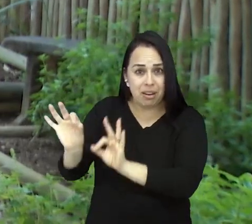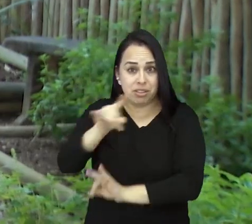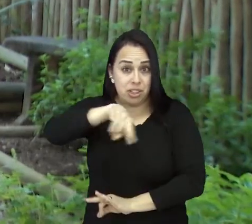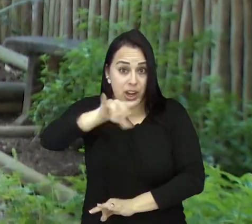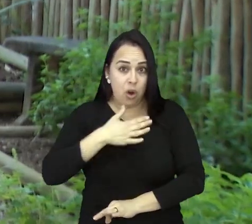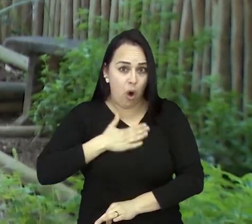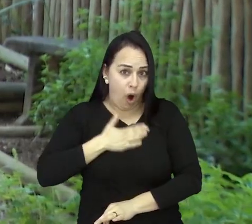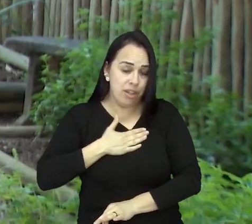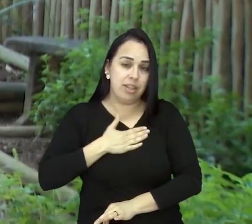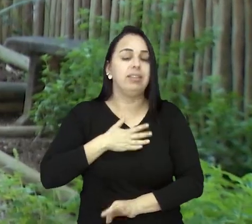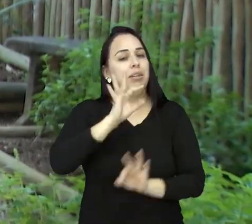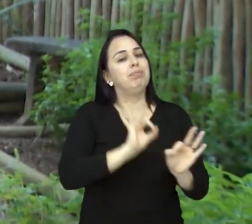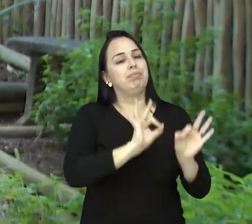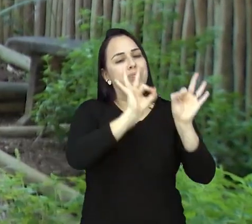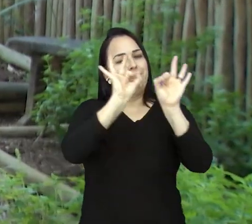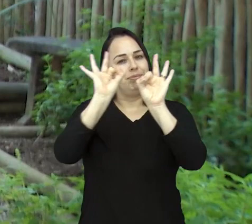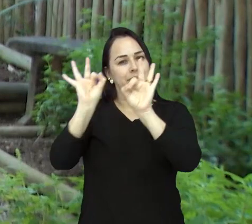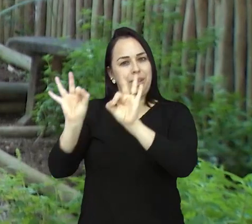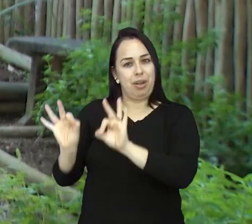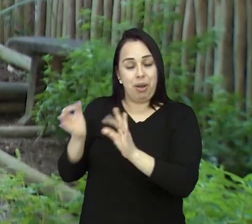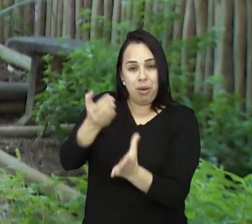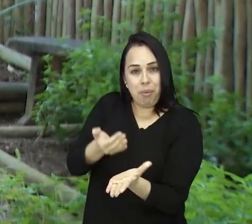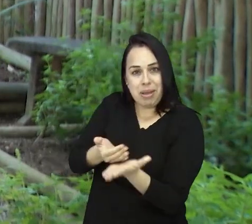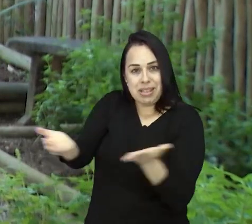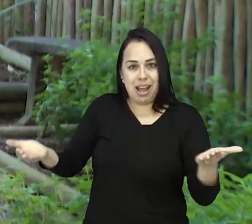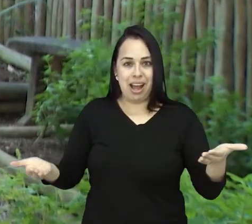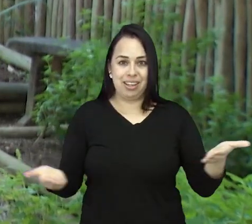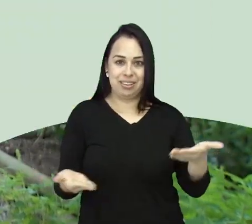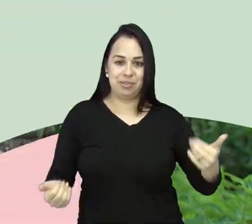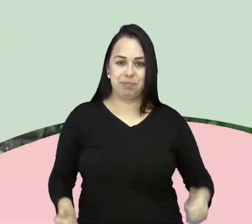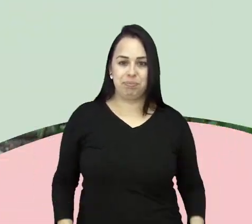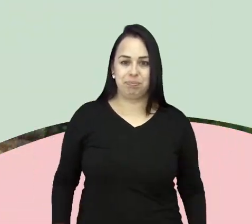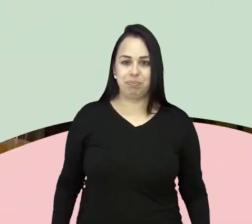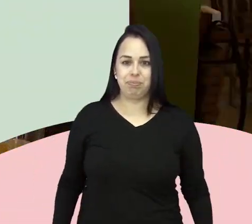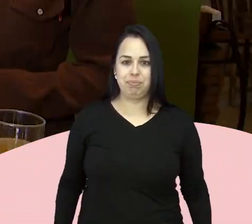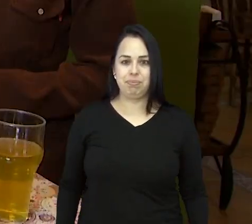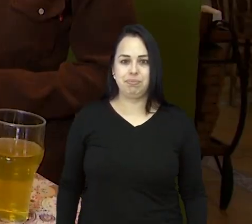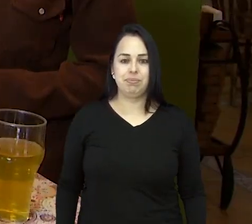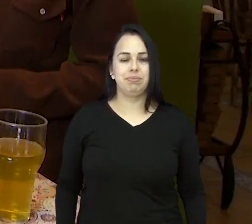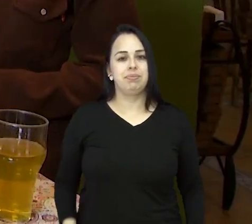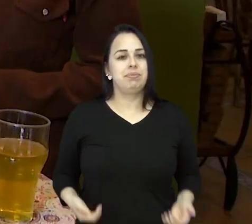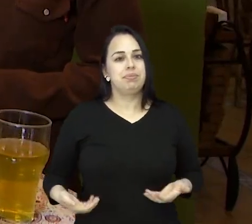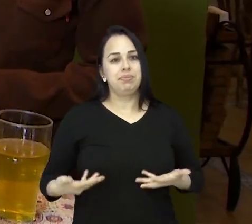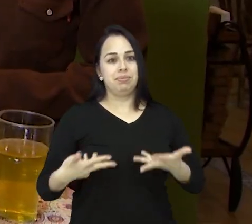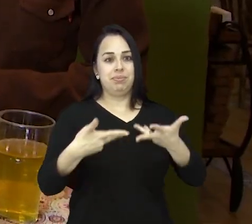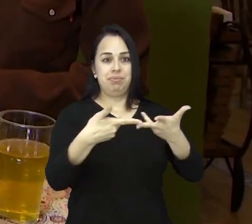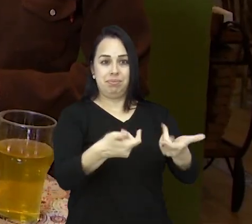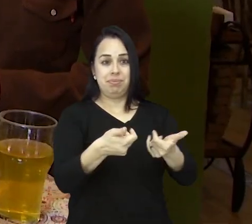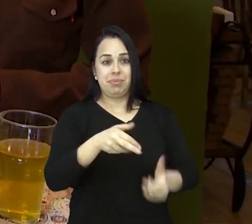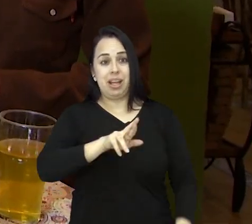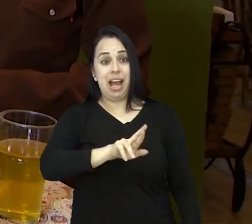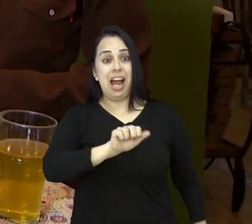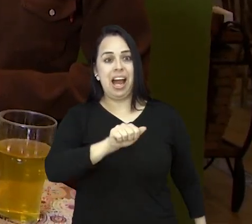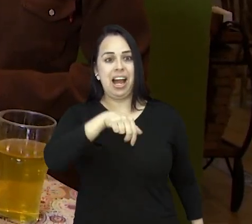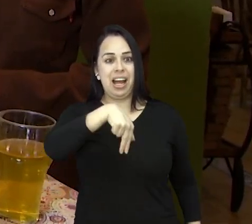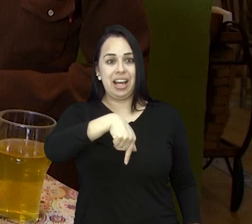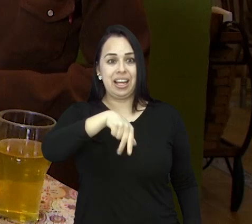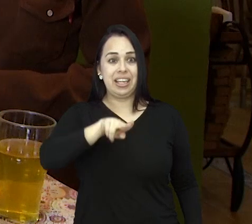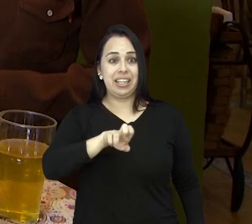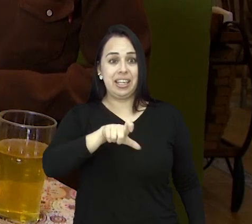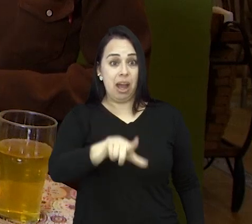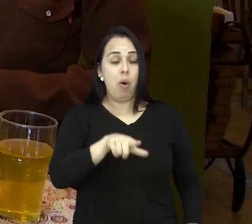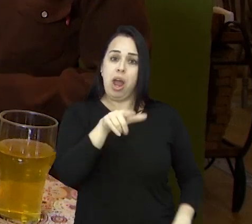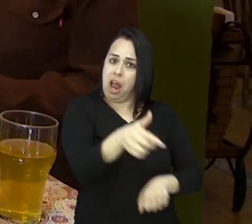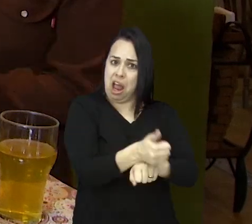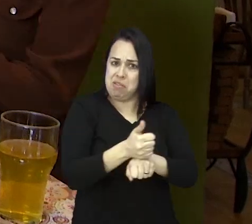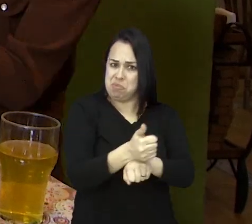não pode perder esse programa que começa agora. E quem me recebe hoje é a Raquel Marques, ela que é